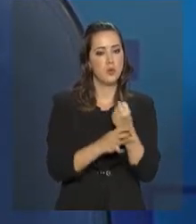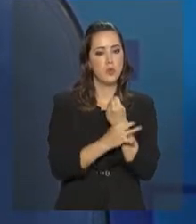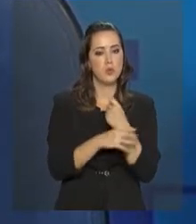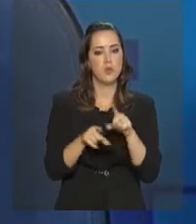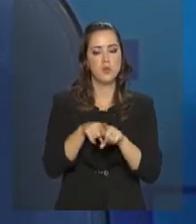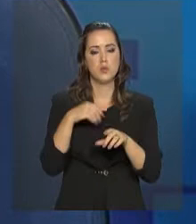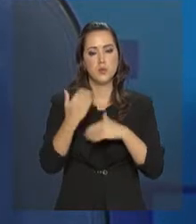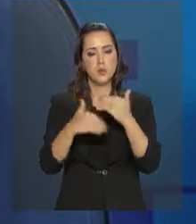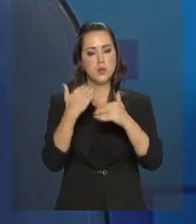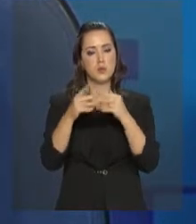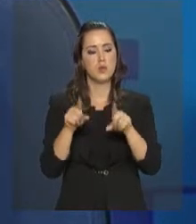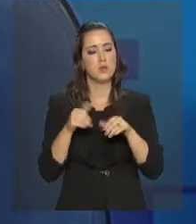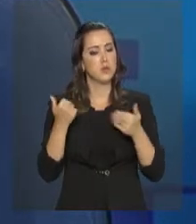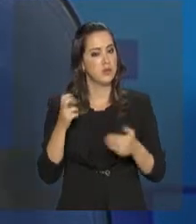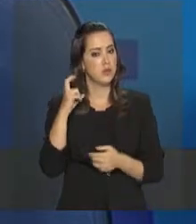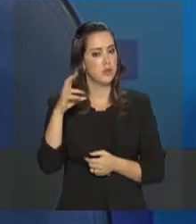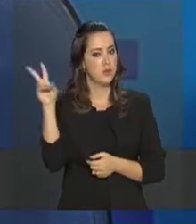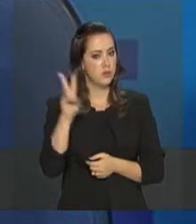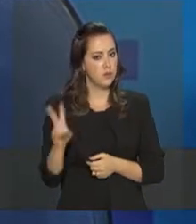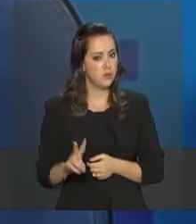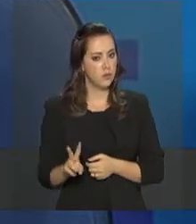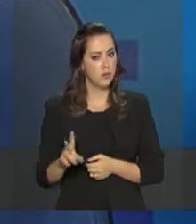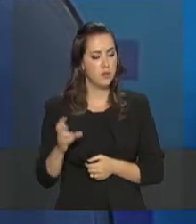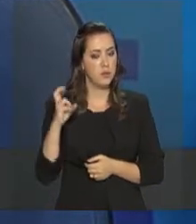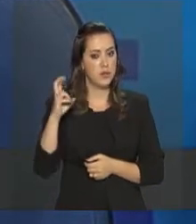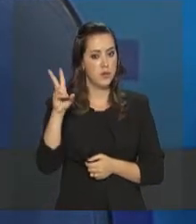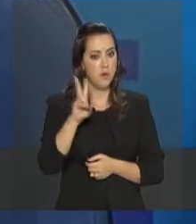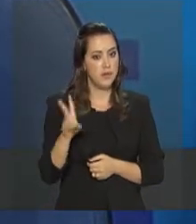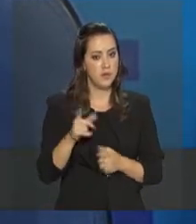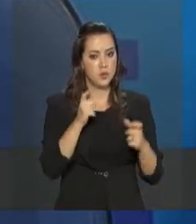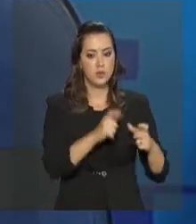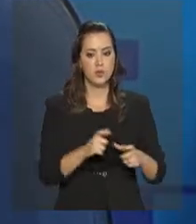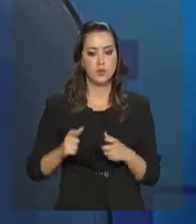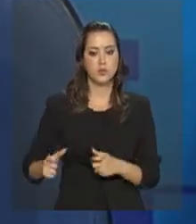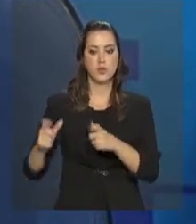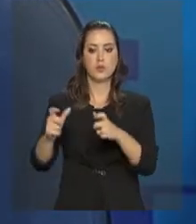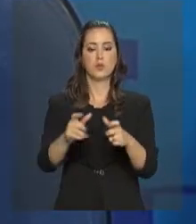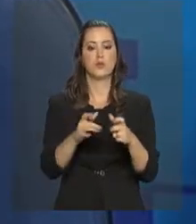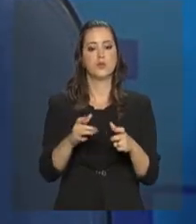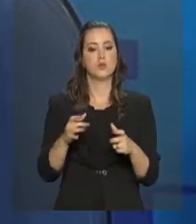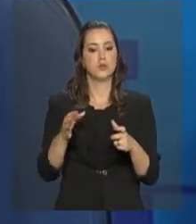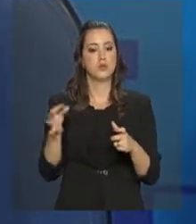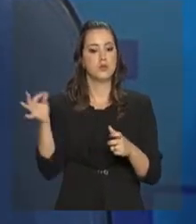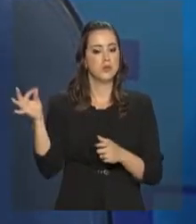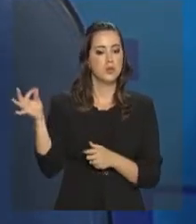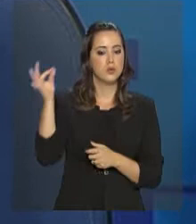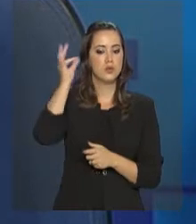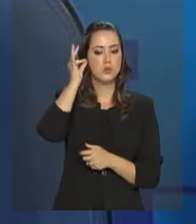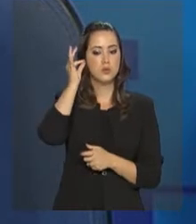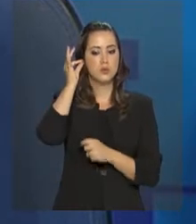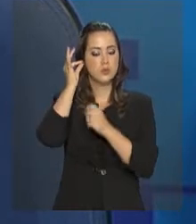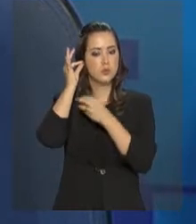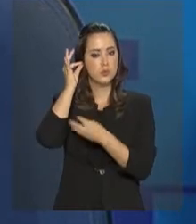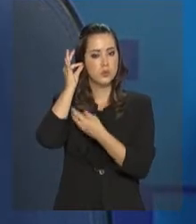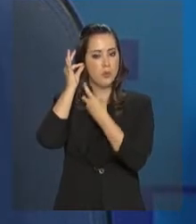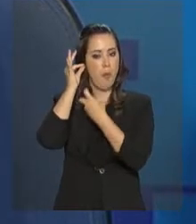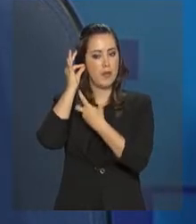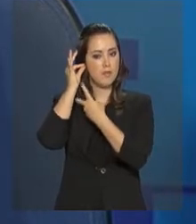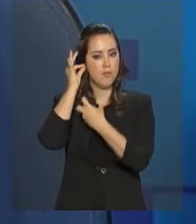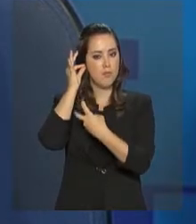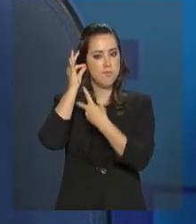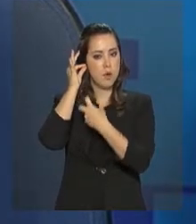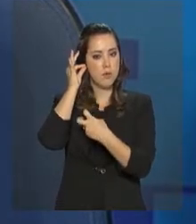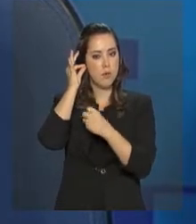nós aumentamos, então, em 5 vezes a localização desses pontos, não é? E vamos ter